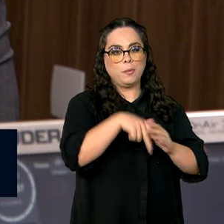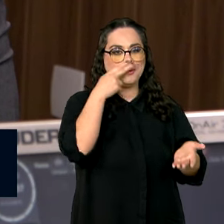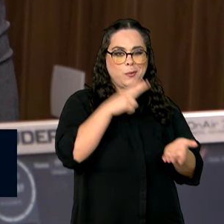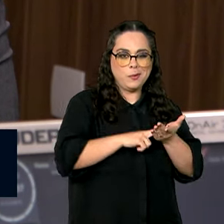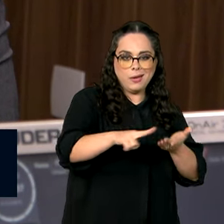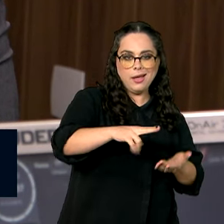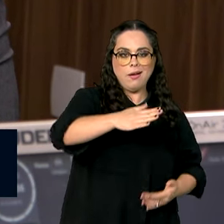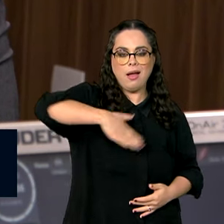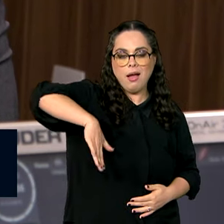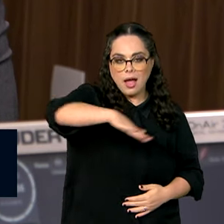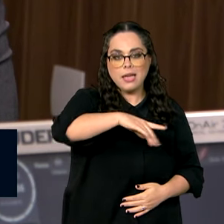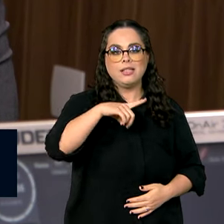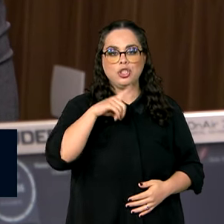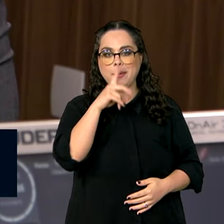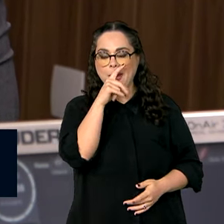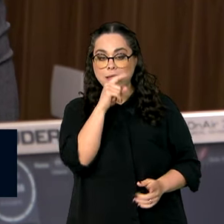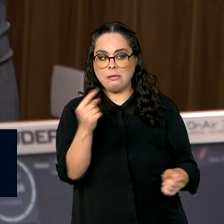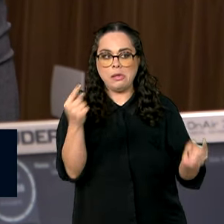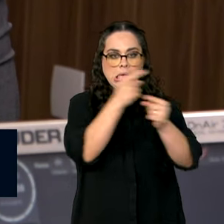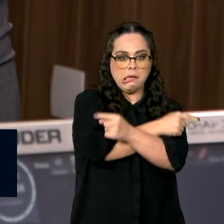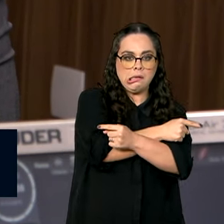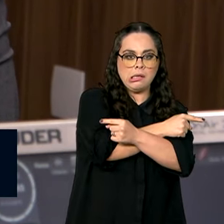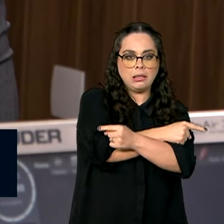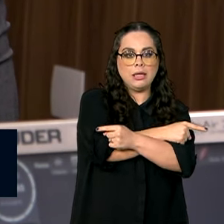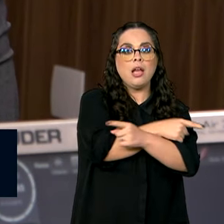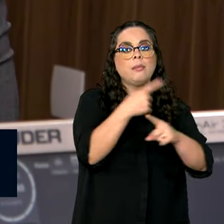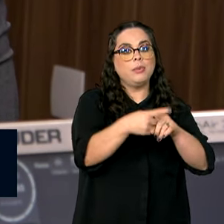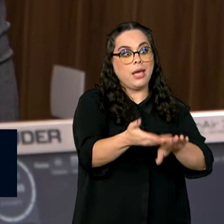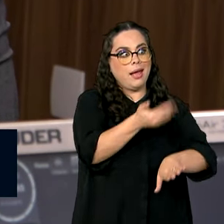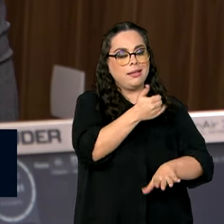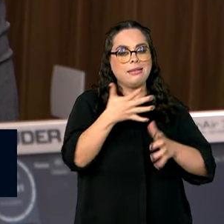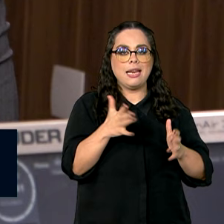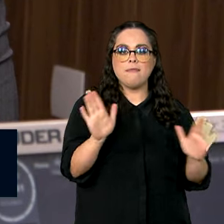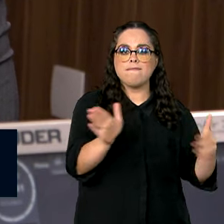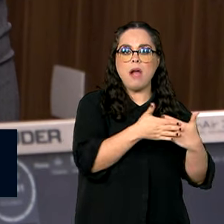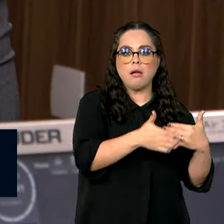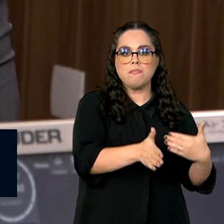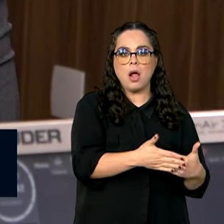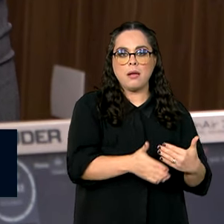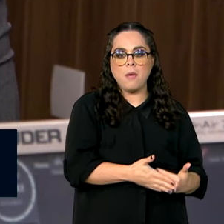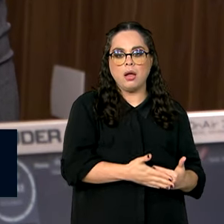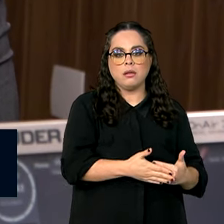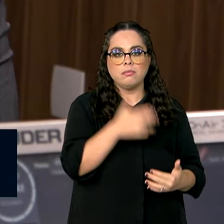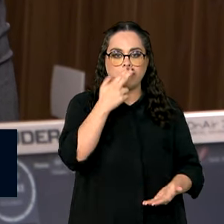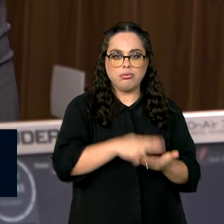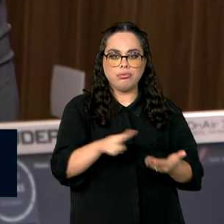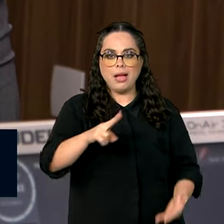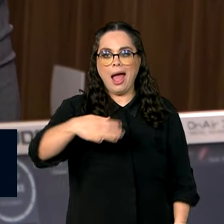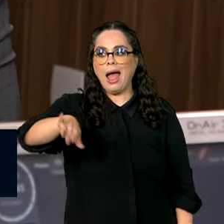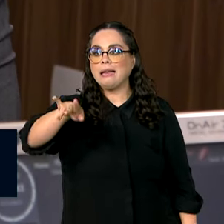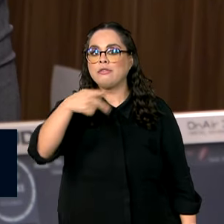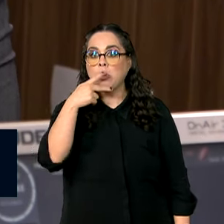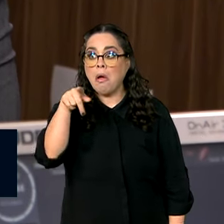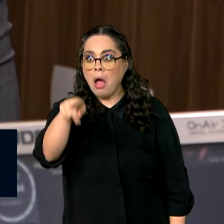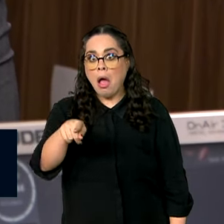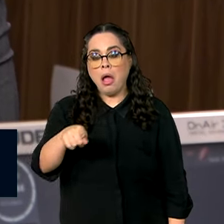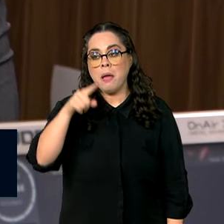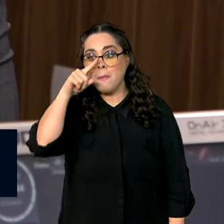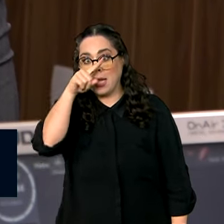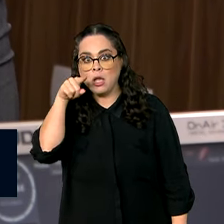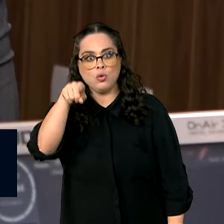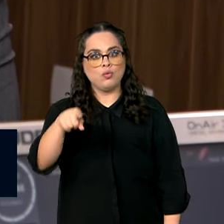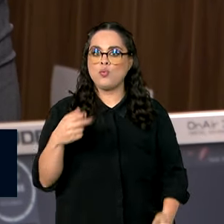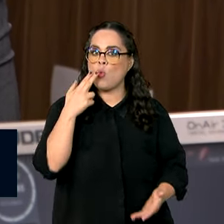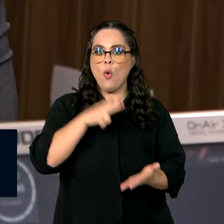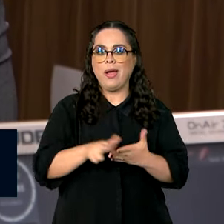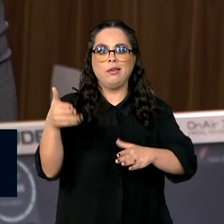havia um movimento inverso movimento era de fechamento das agências dos Correios em áreas que eles classificavam como áreas de risco nós e